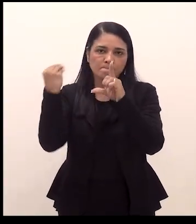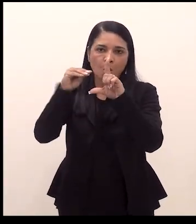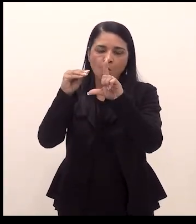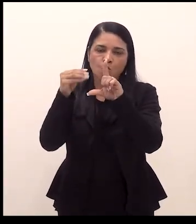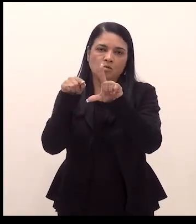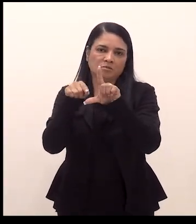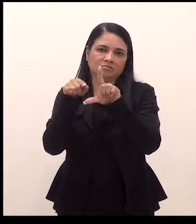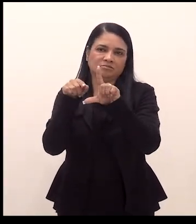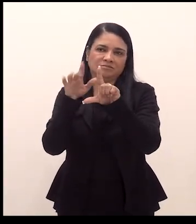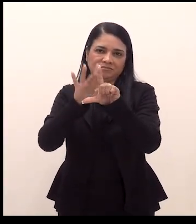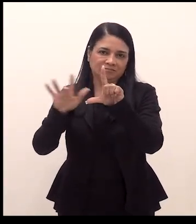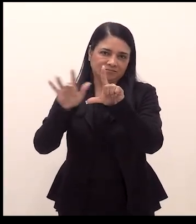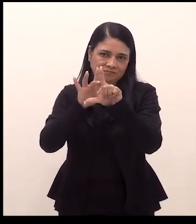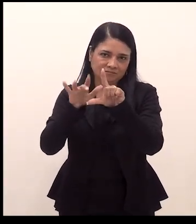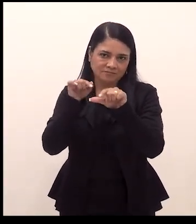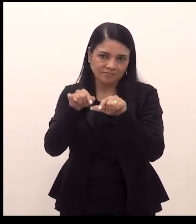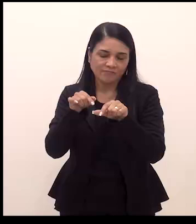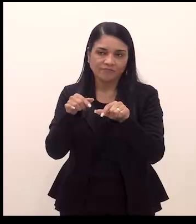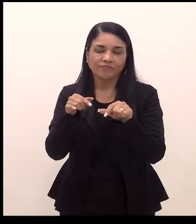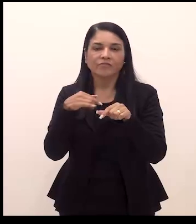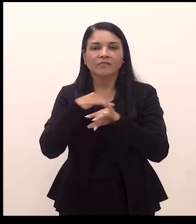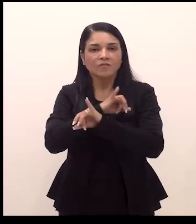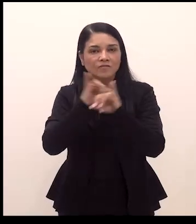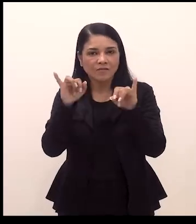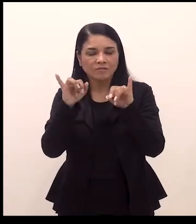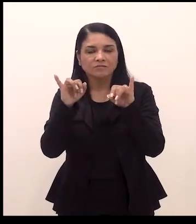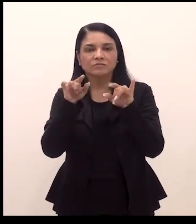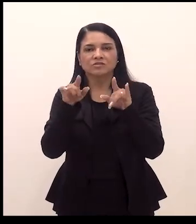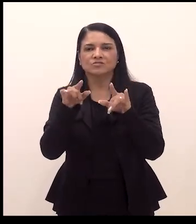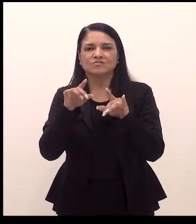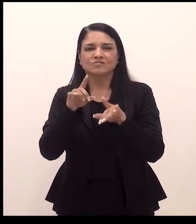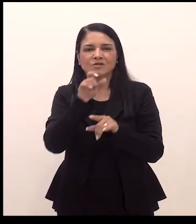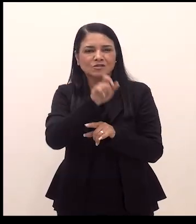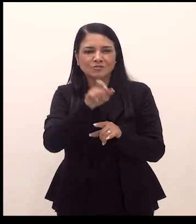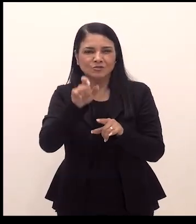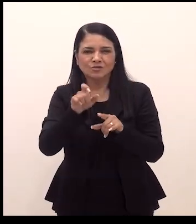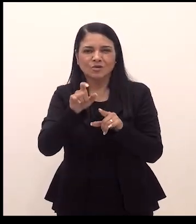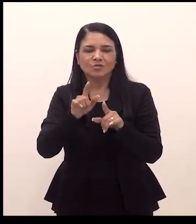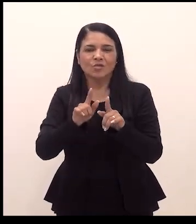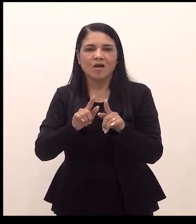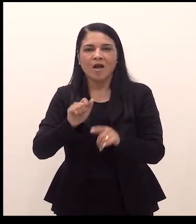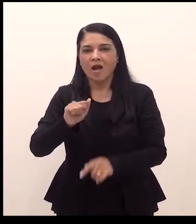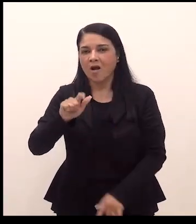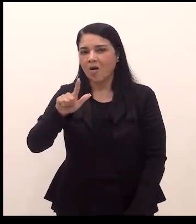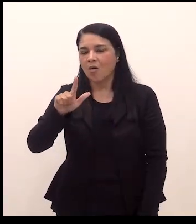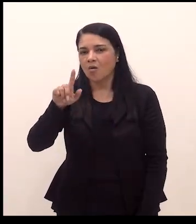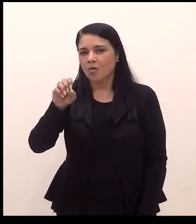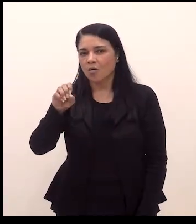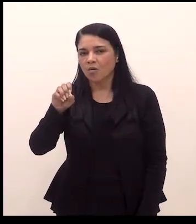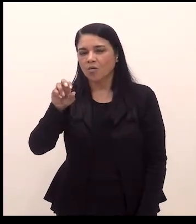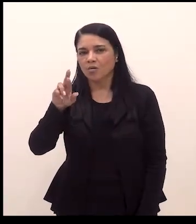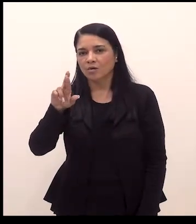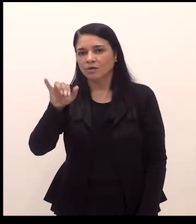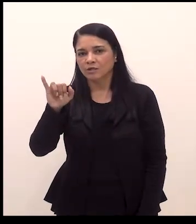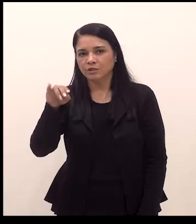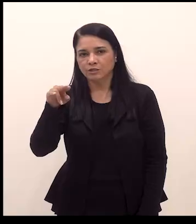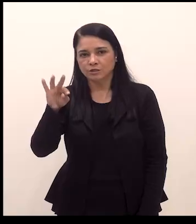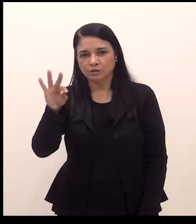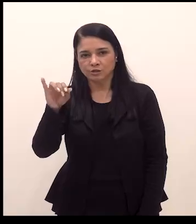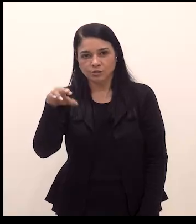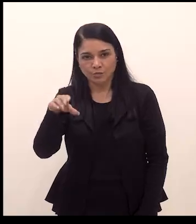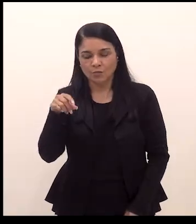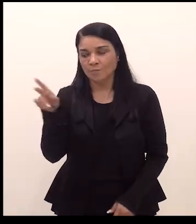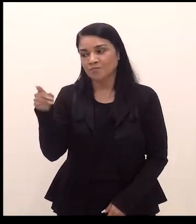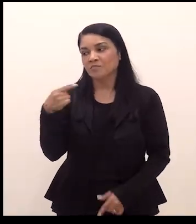Então, assim, o que eu costumo falar é que as pessoas não se baseiem somente nos algoritmos, né?